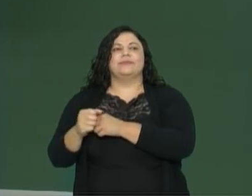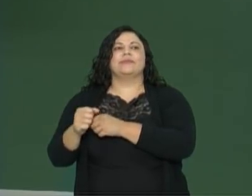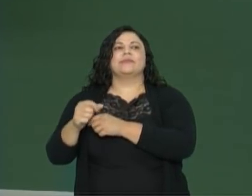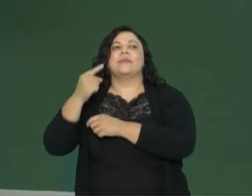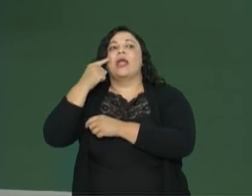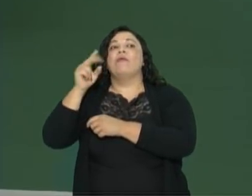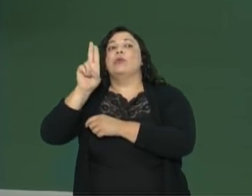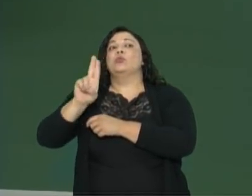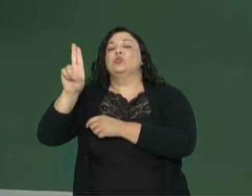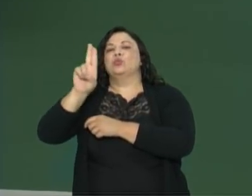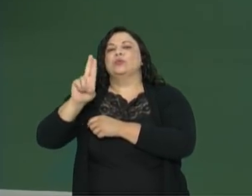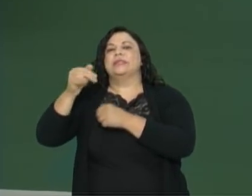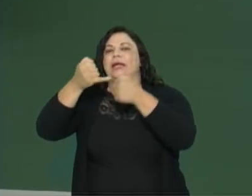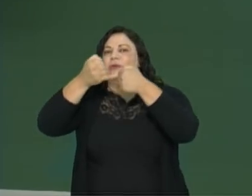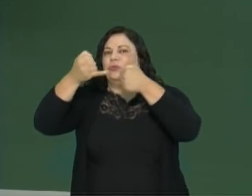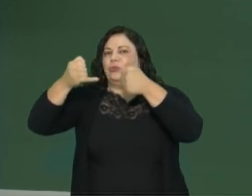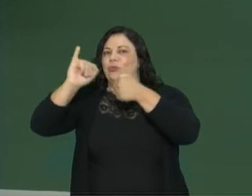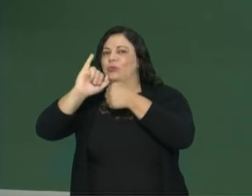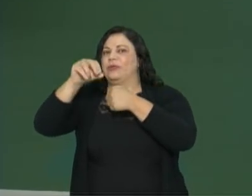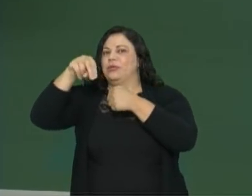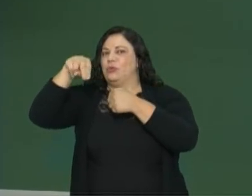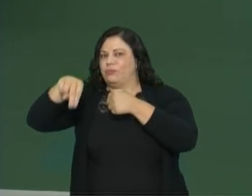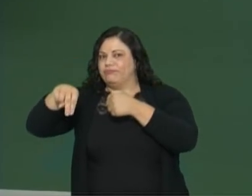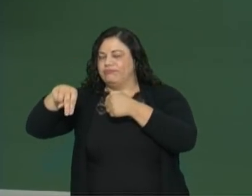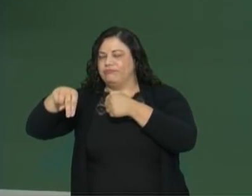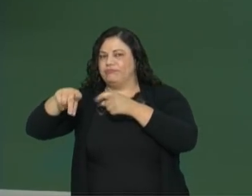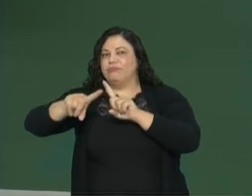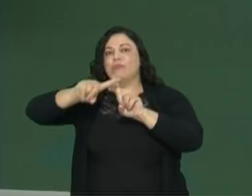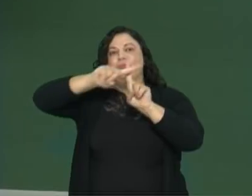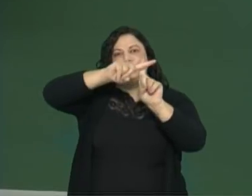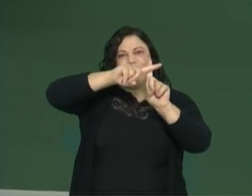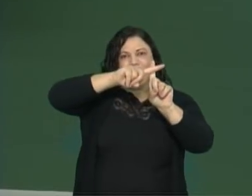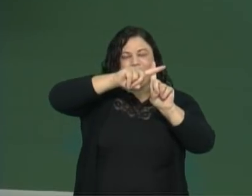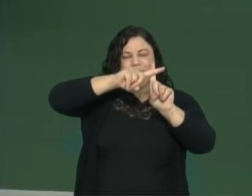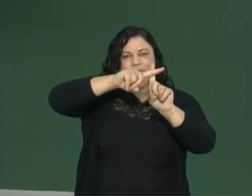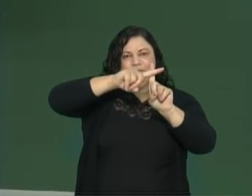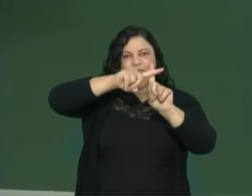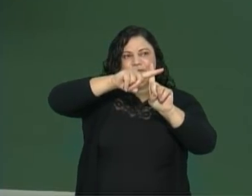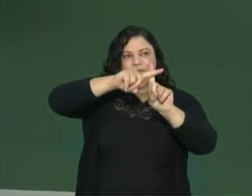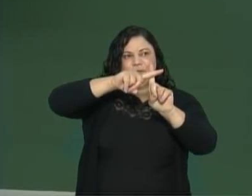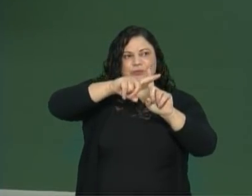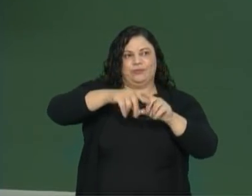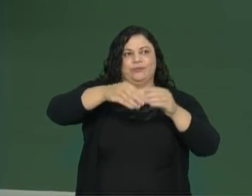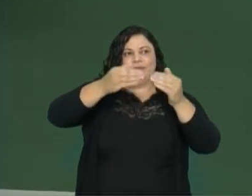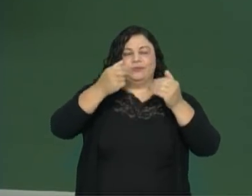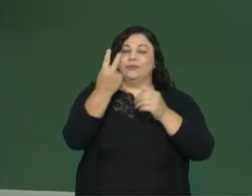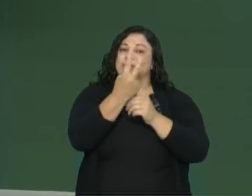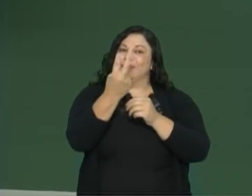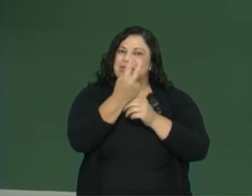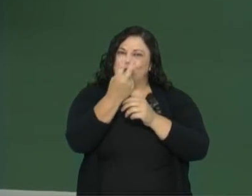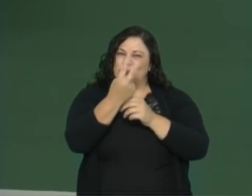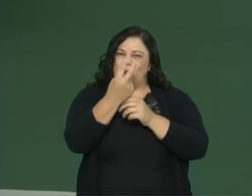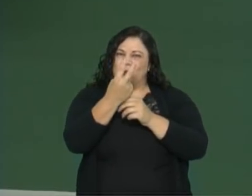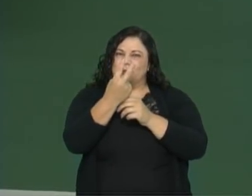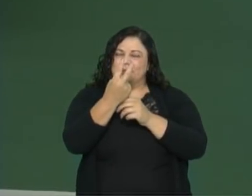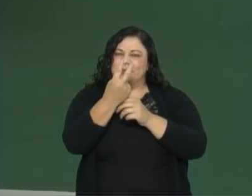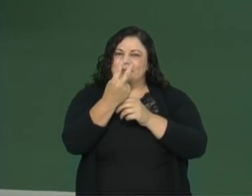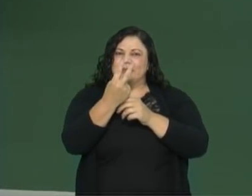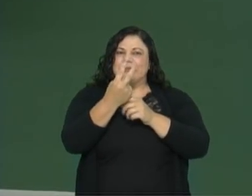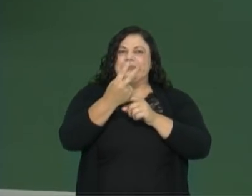usar a expressão íon. Um íon positivo de magnésio e dois íons negativos de